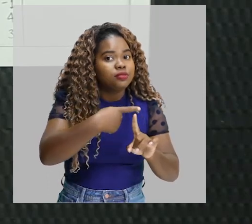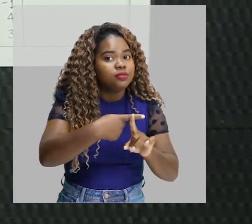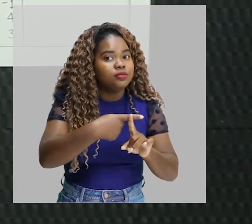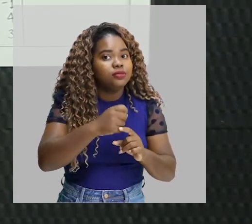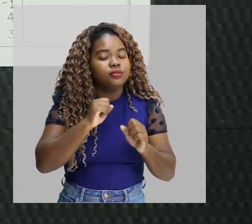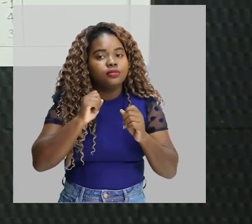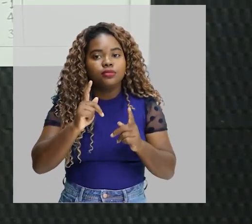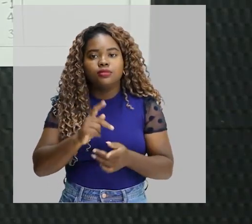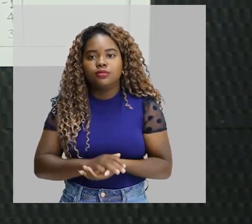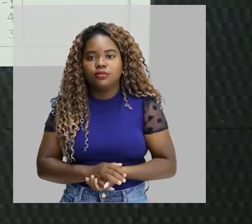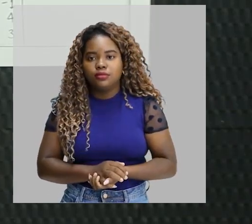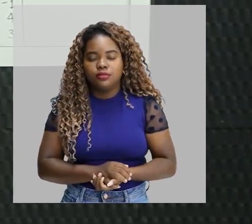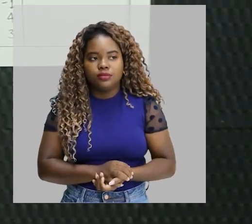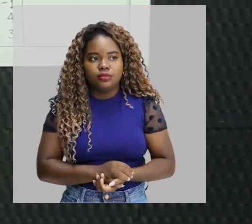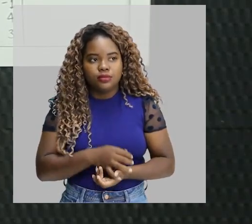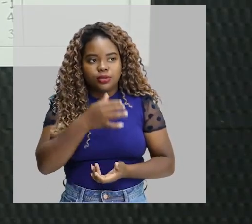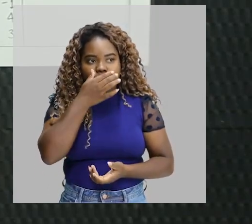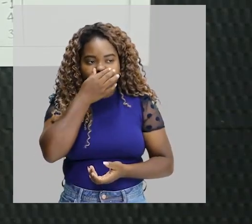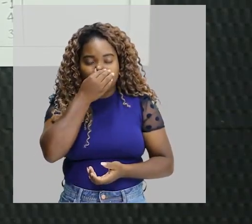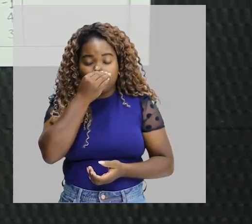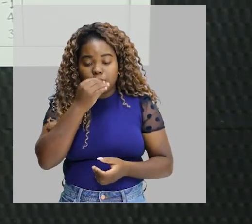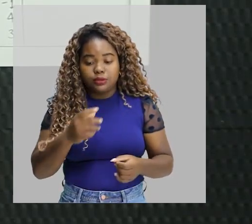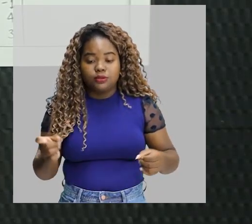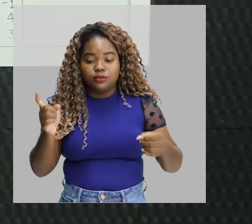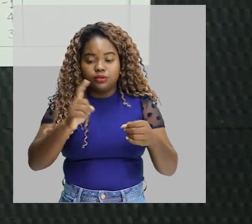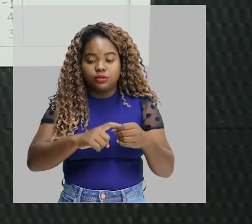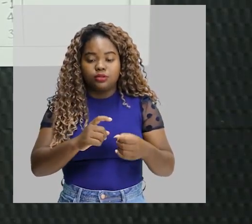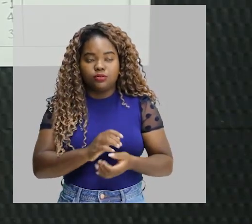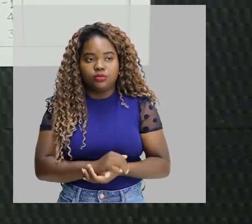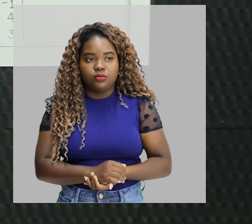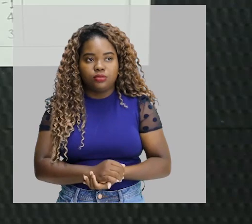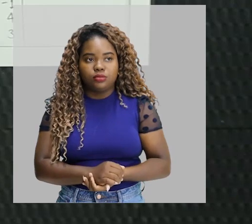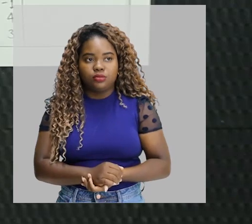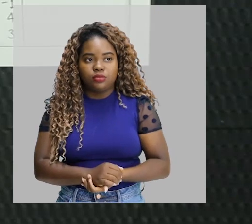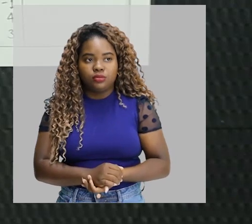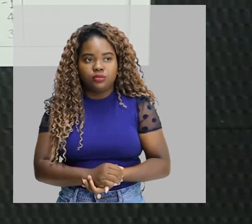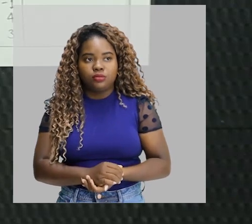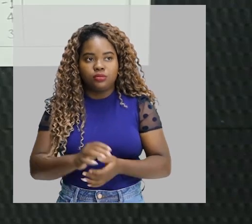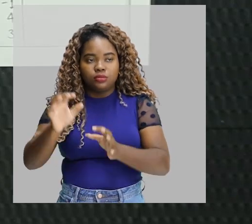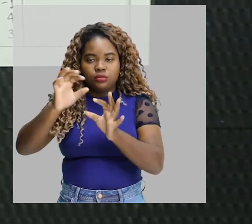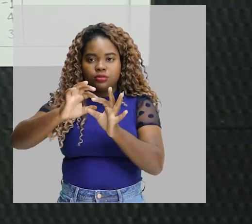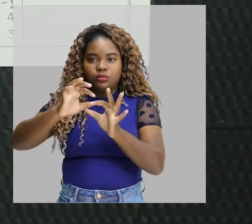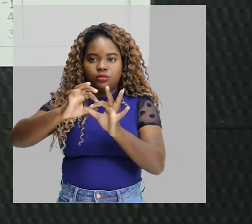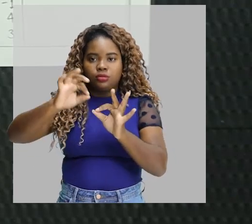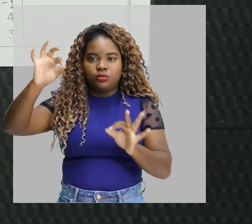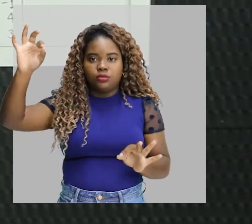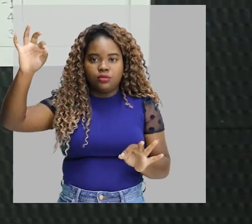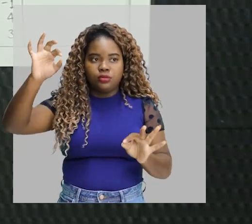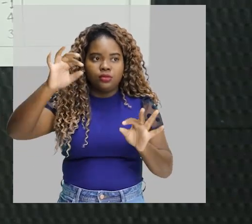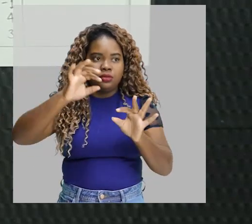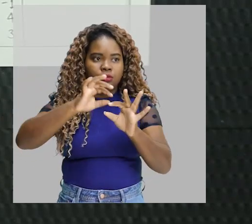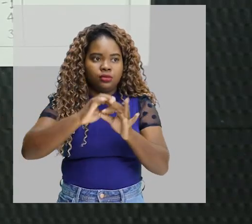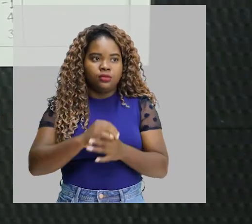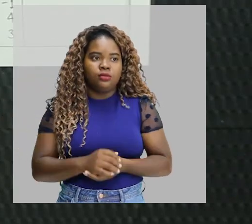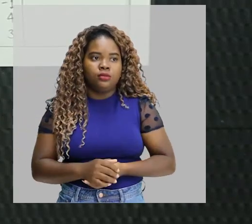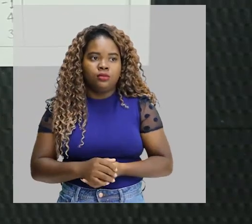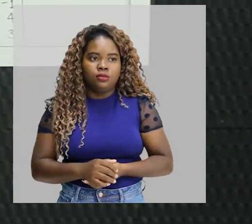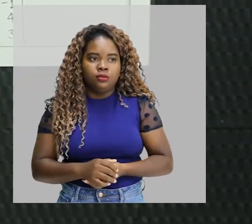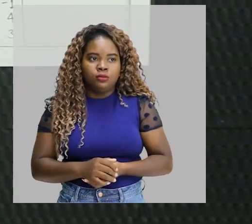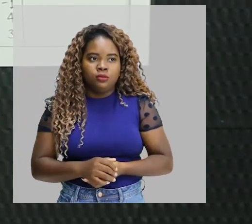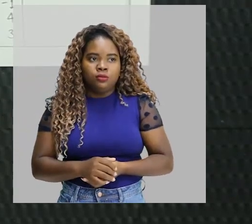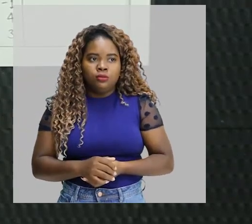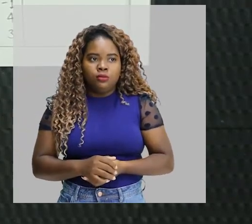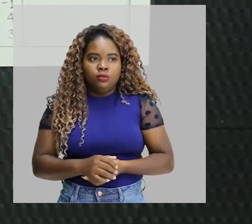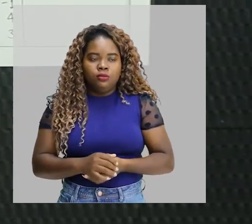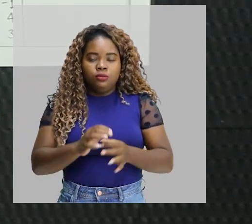beleza mas nós temos que voltar então vamos voltar a parte lá do último elemento você vai traçando